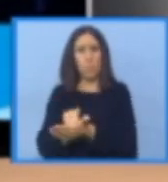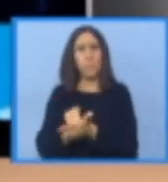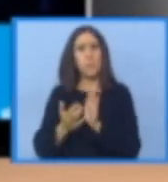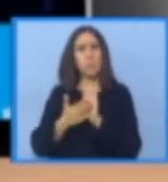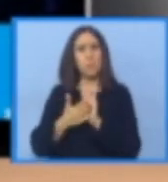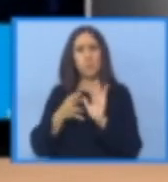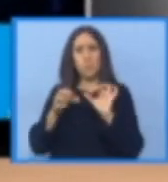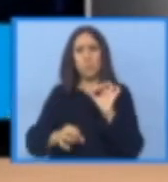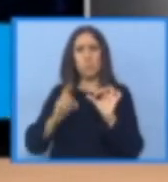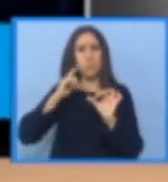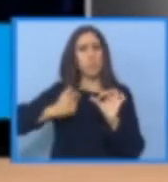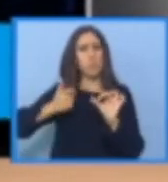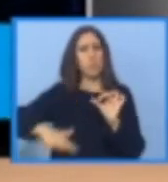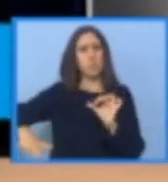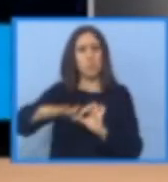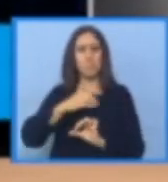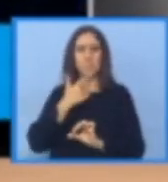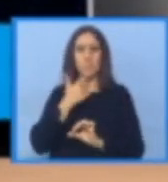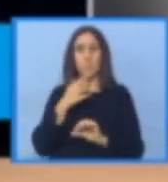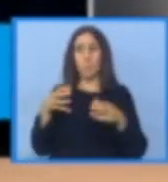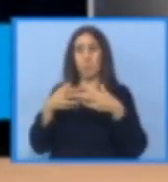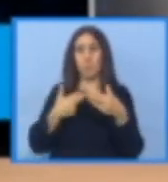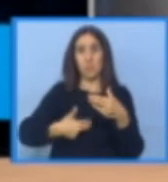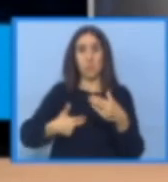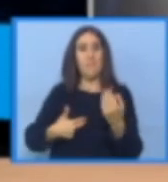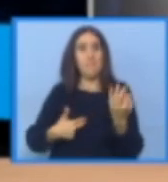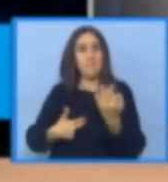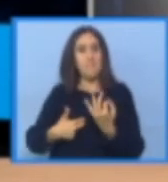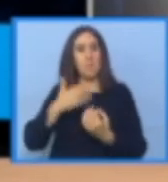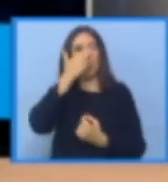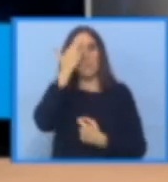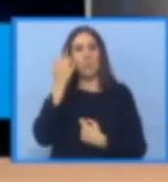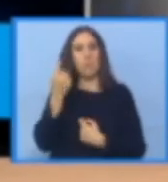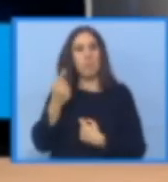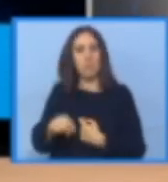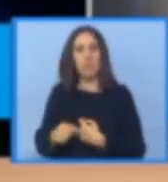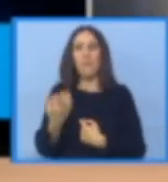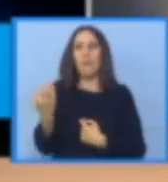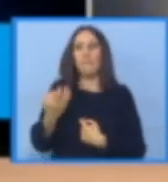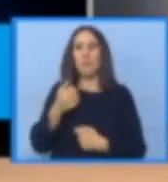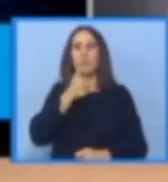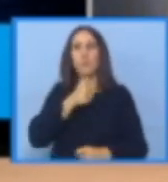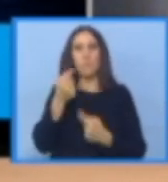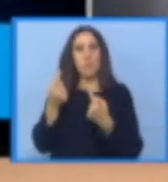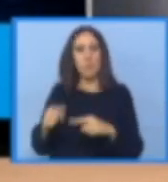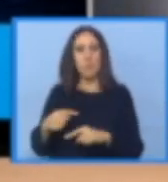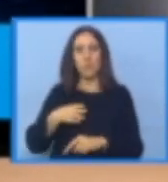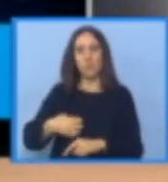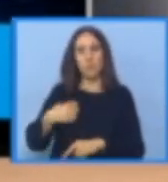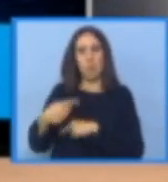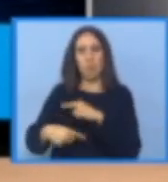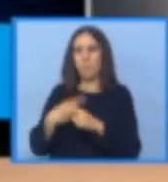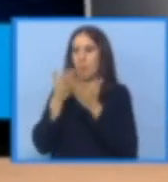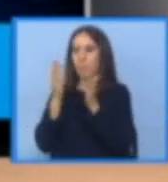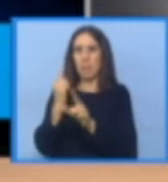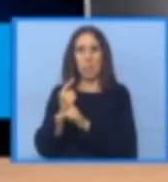sido fundamental no terreno, de perceber que a comunidade cristã, apesar das dificuldades que tem, apesar do sofrimento que tem passado, continua